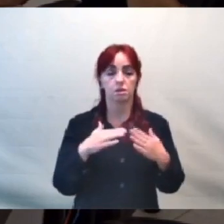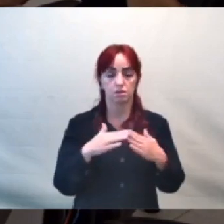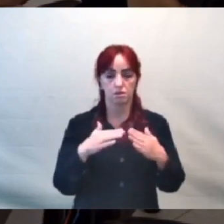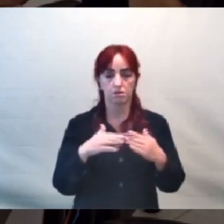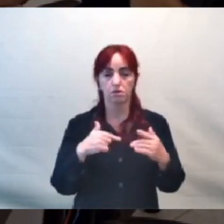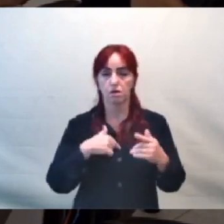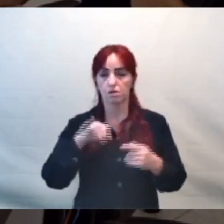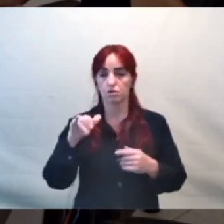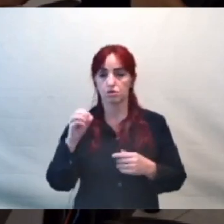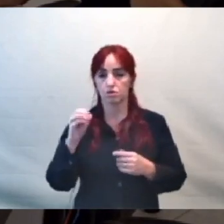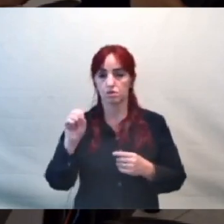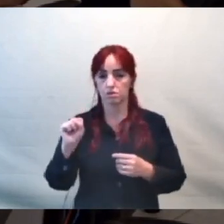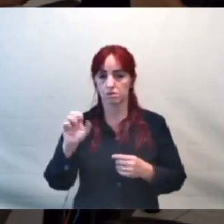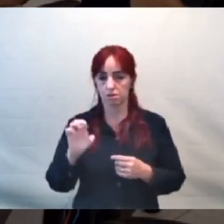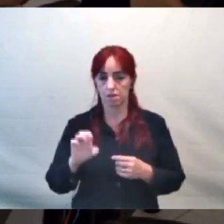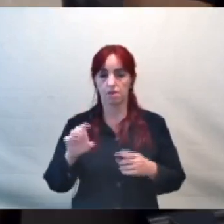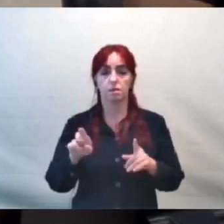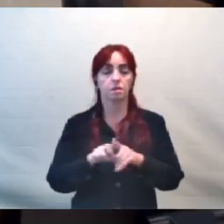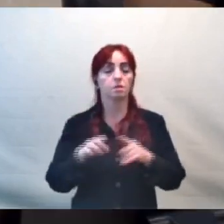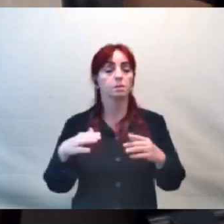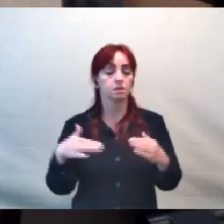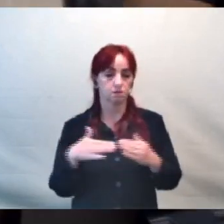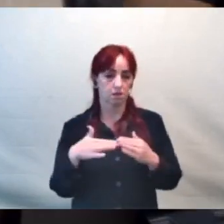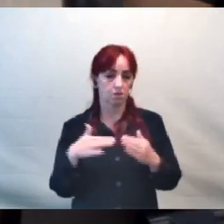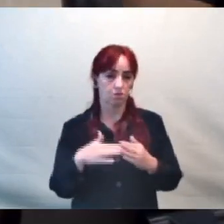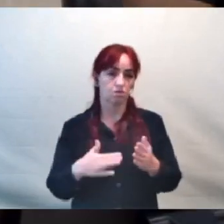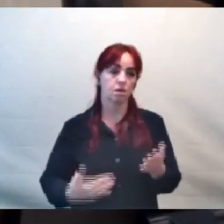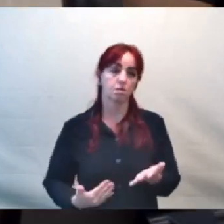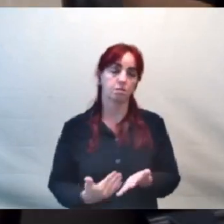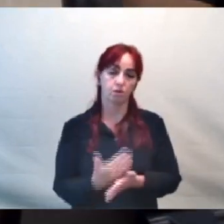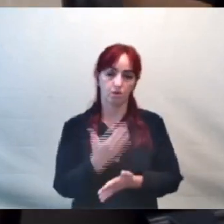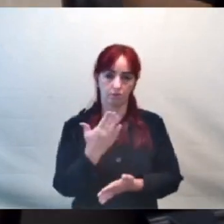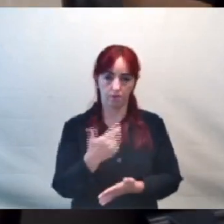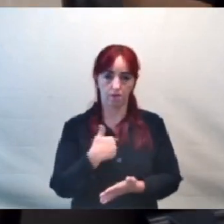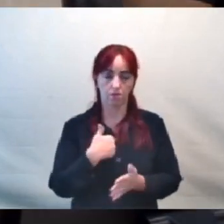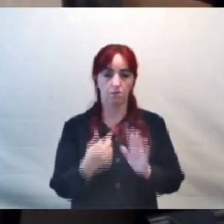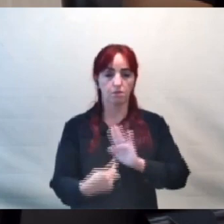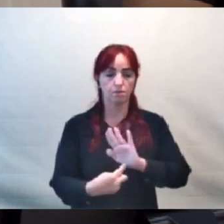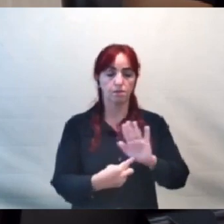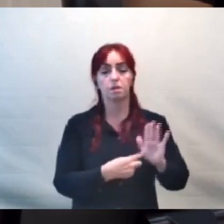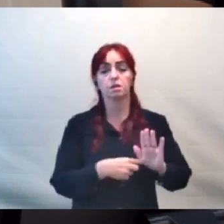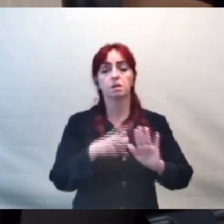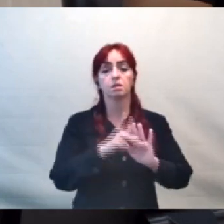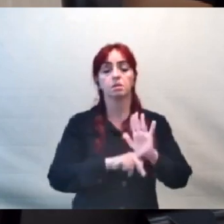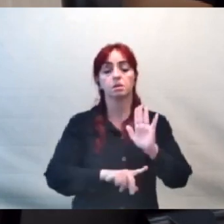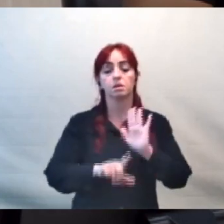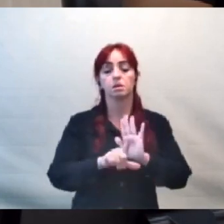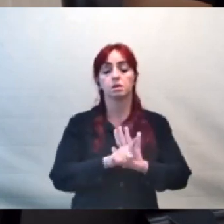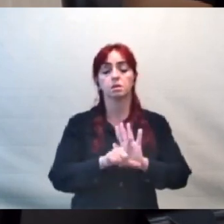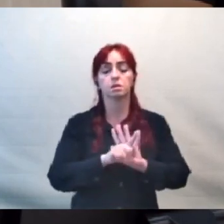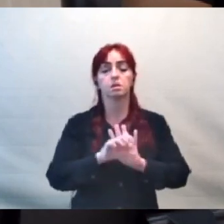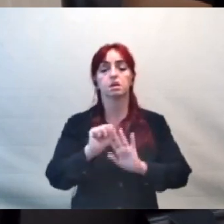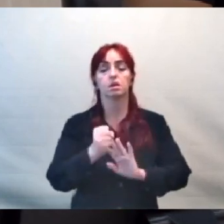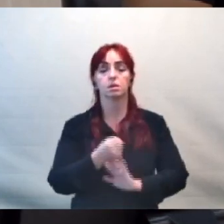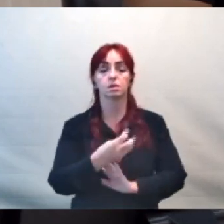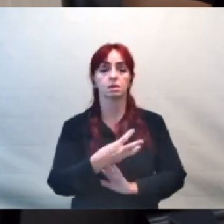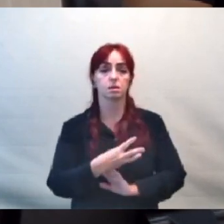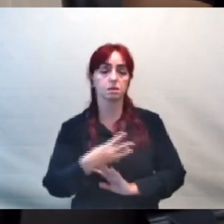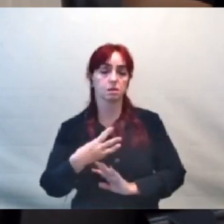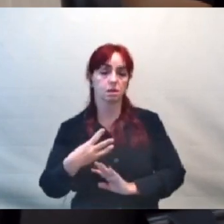de acordo. Fica aprovado o meu parecer do projeto de lei